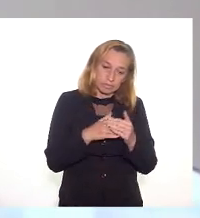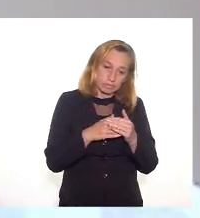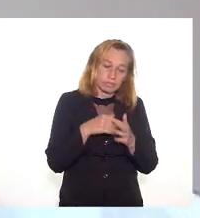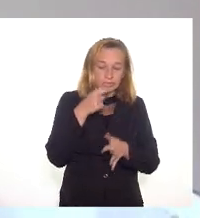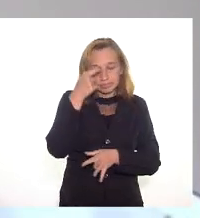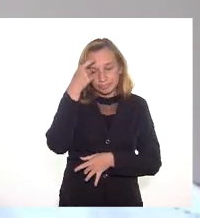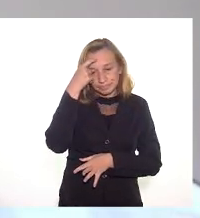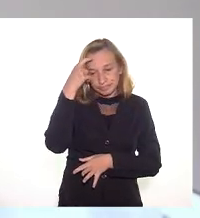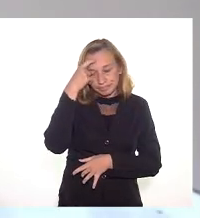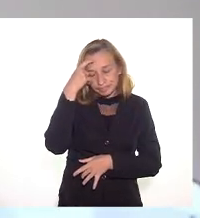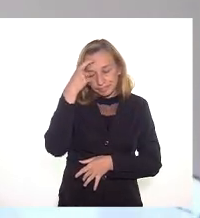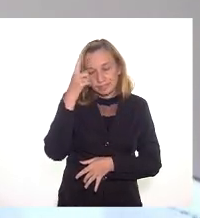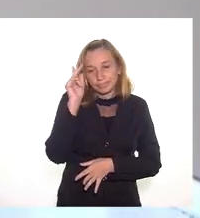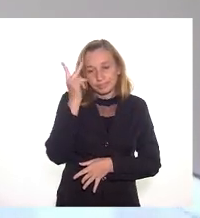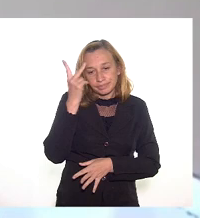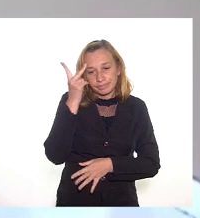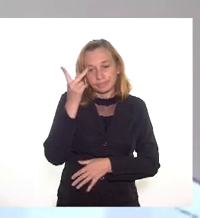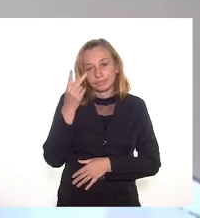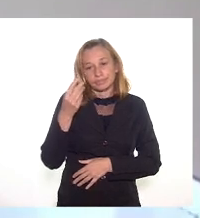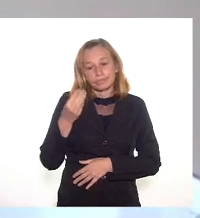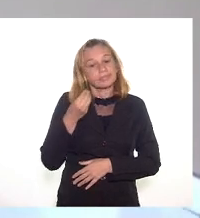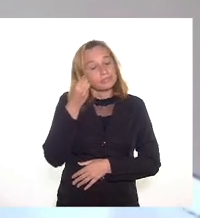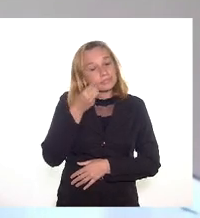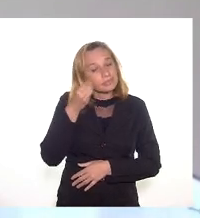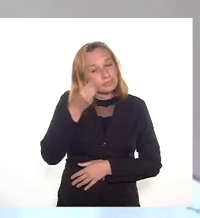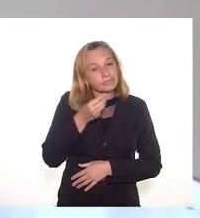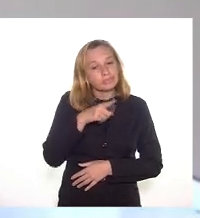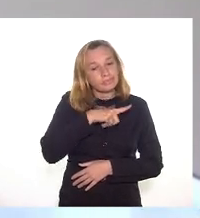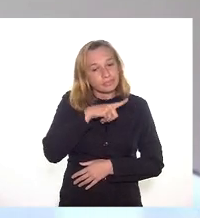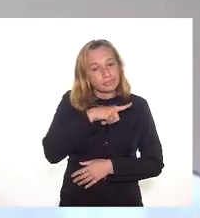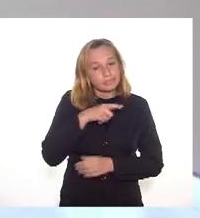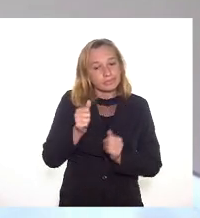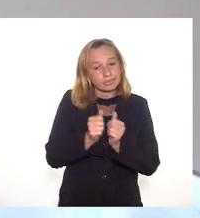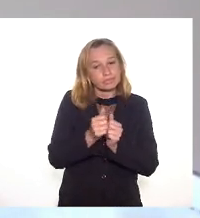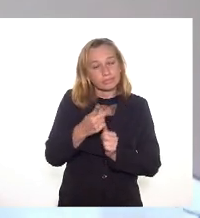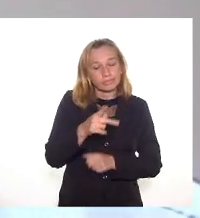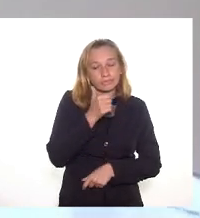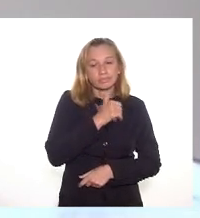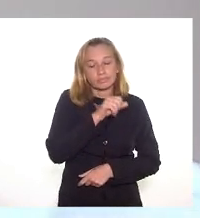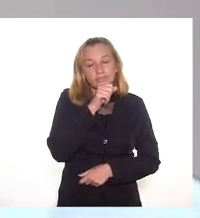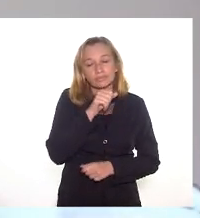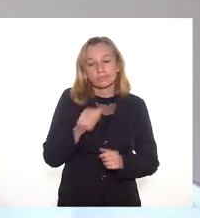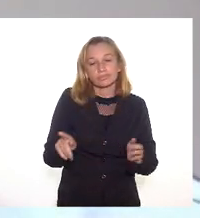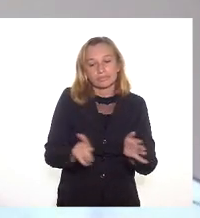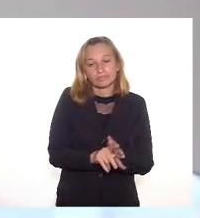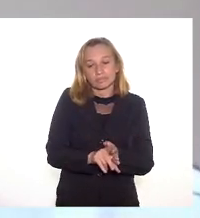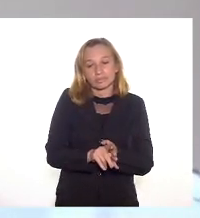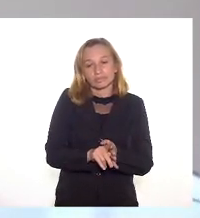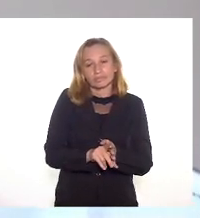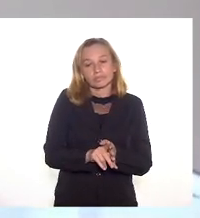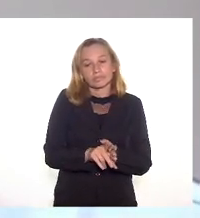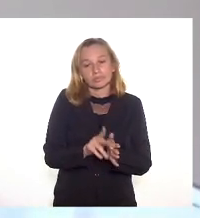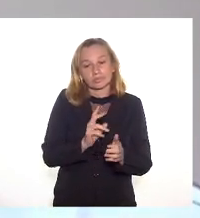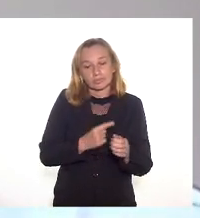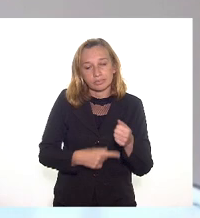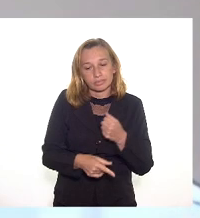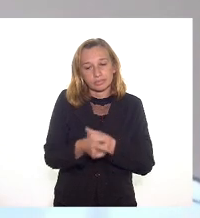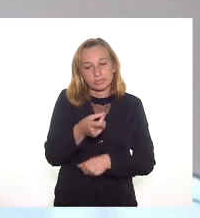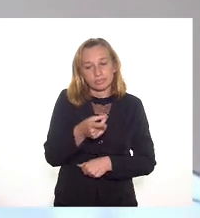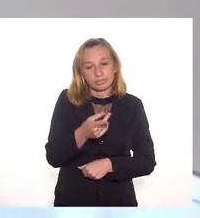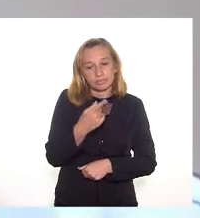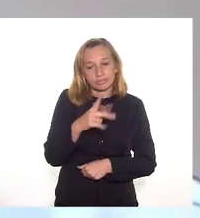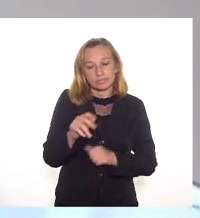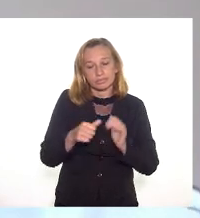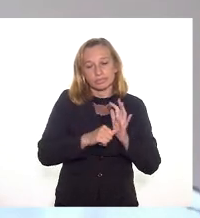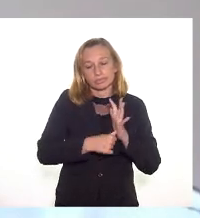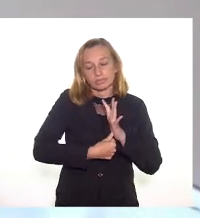memórias histórias e vivências desfrutadas ao lado de sua mãe farão parte para sempre da sua